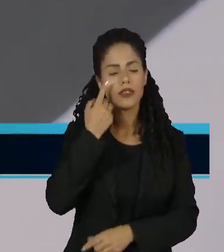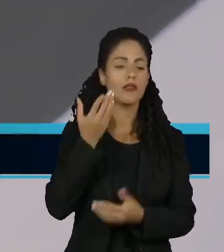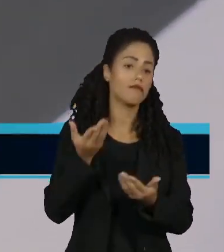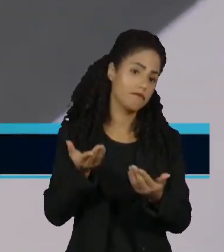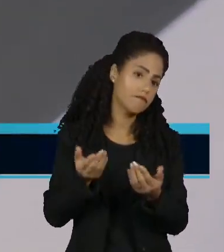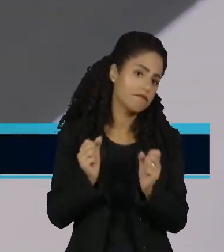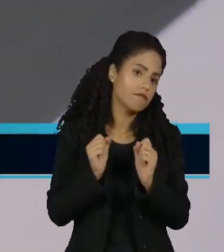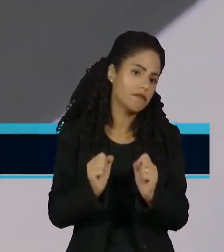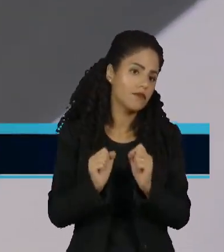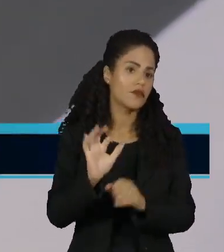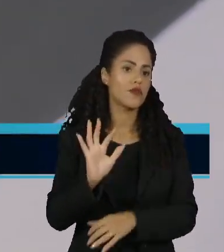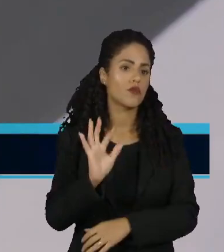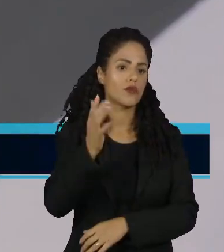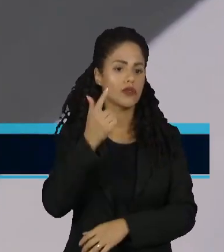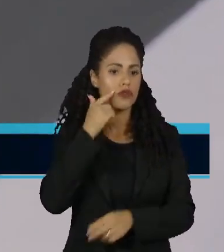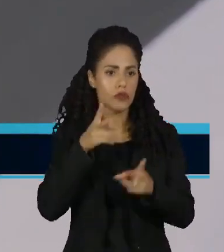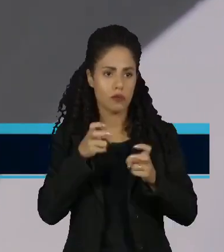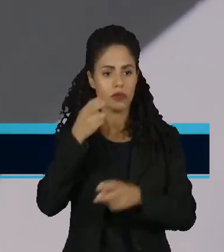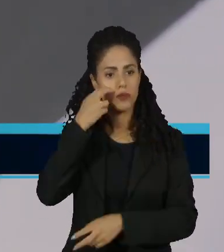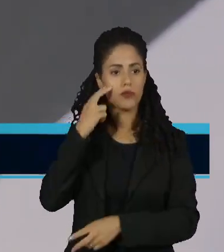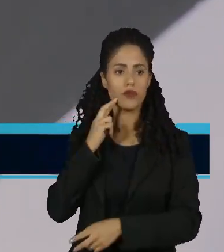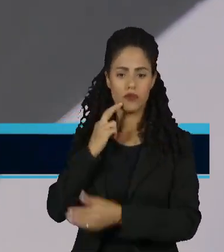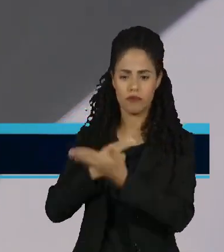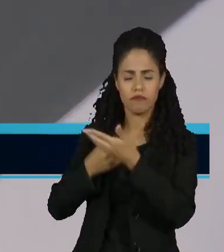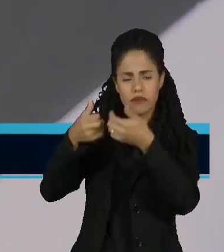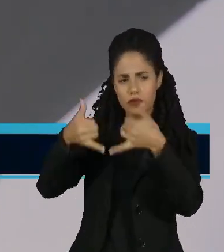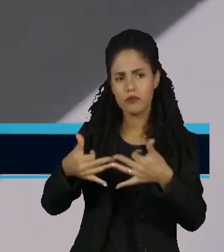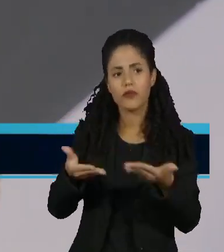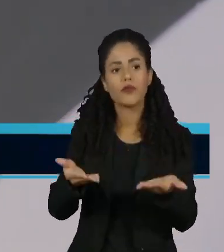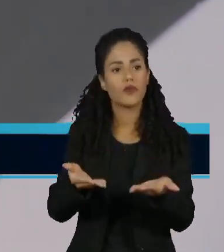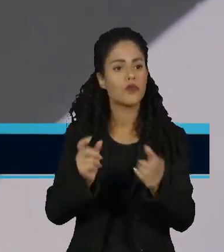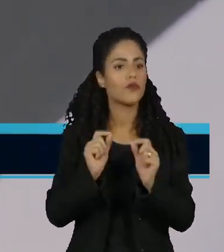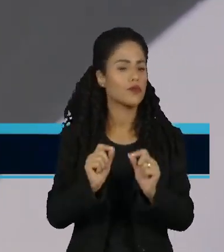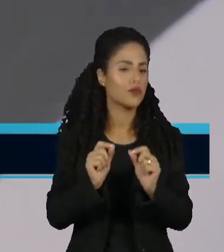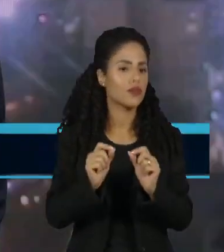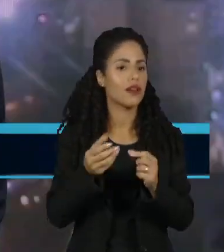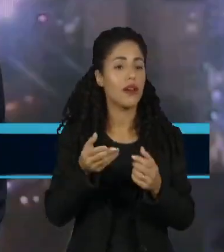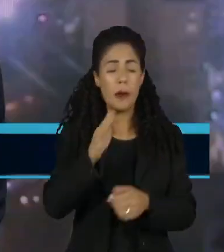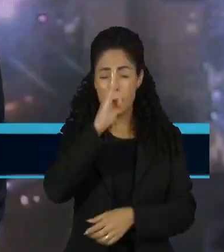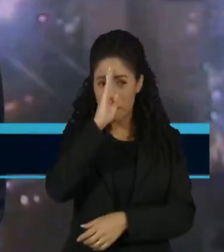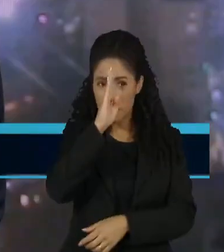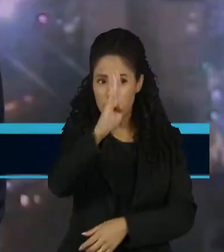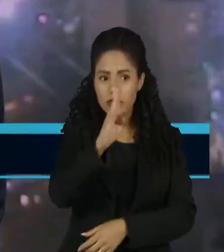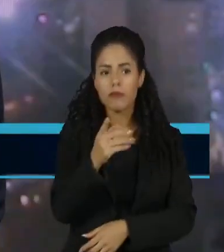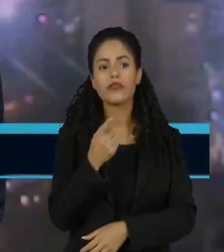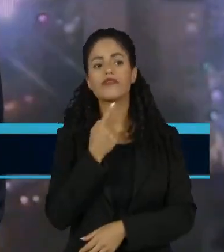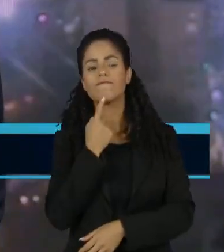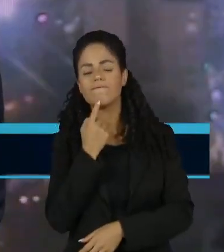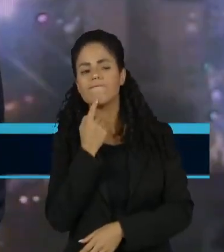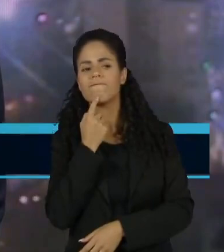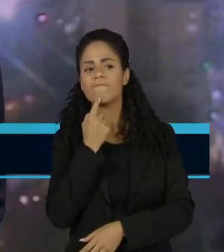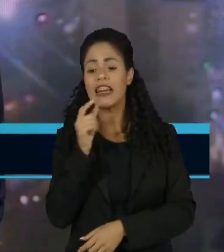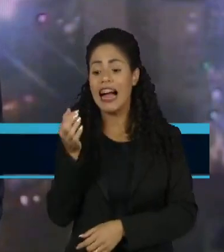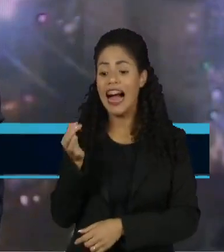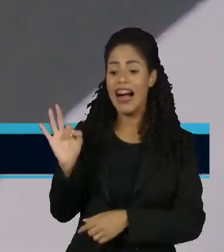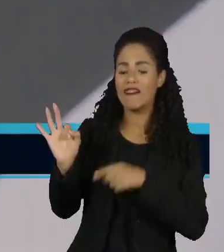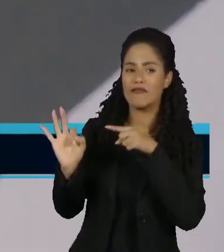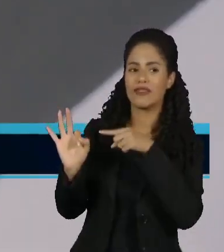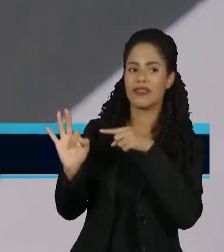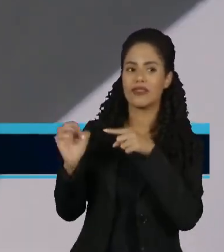isso, como o João falou, é basicamente o nó da questão é a França. Porque a França